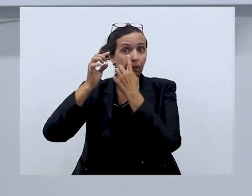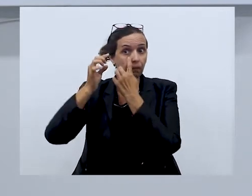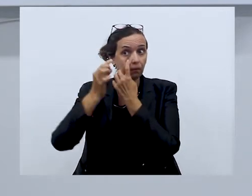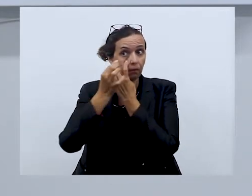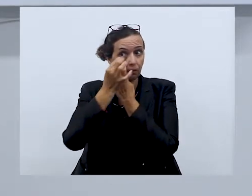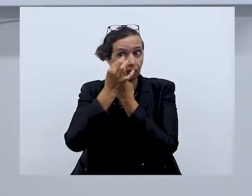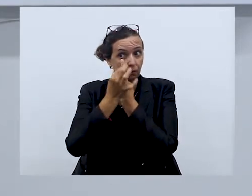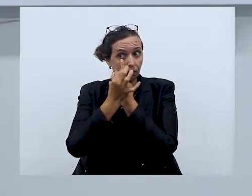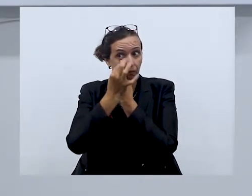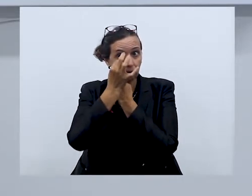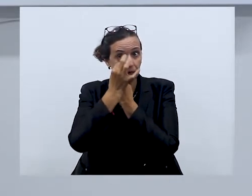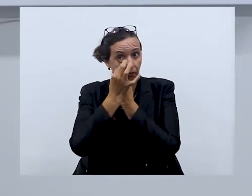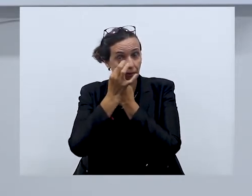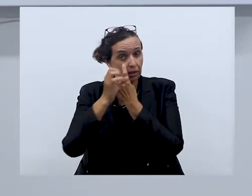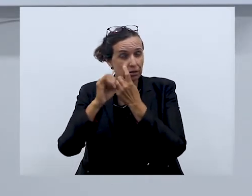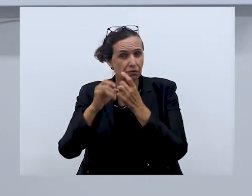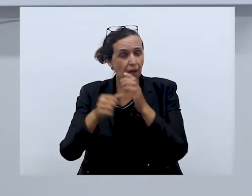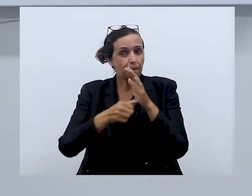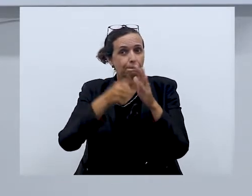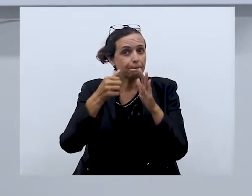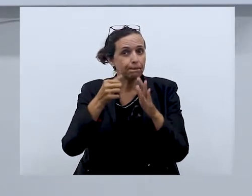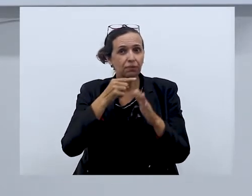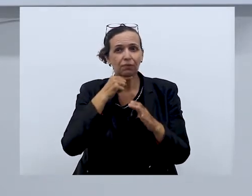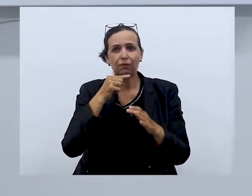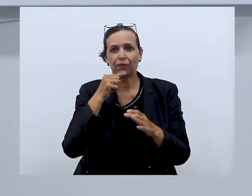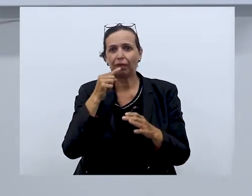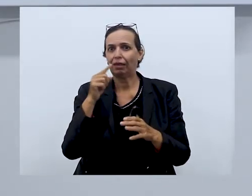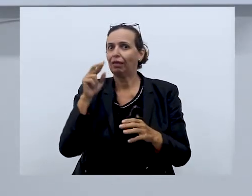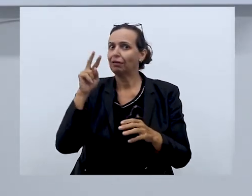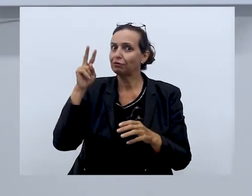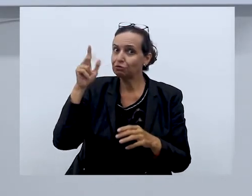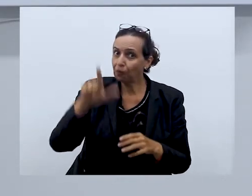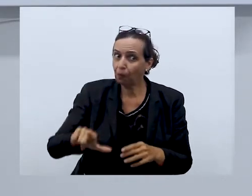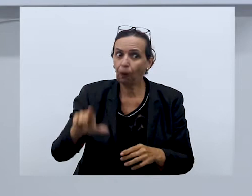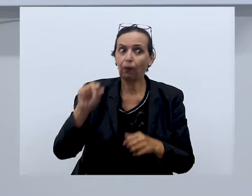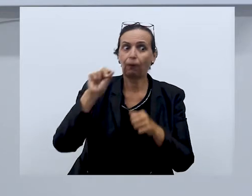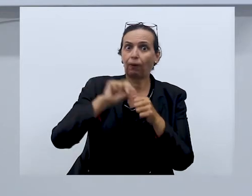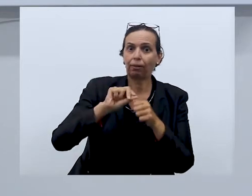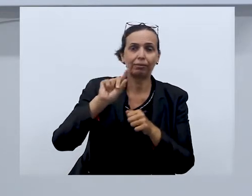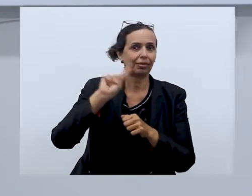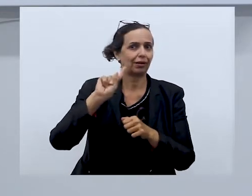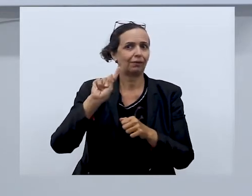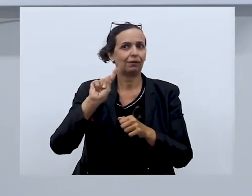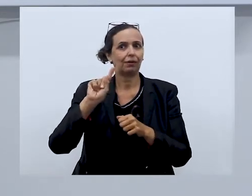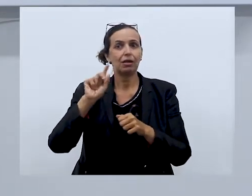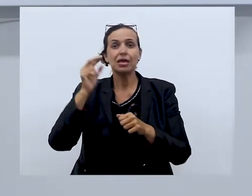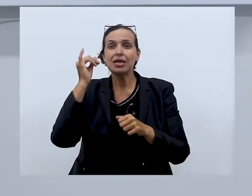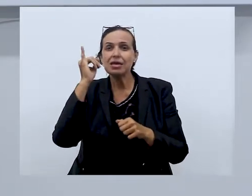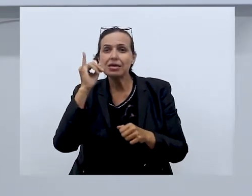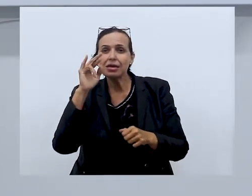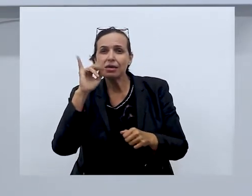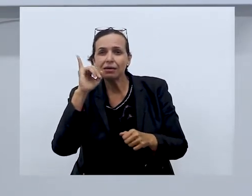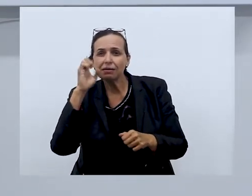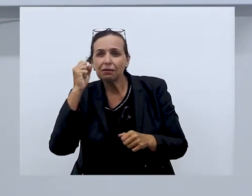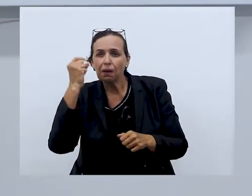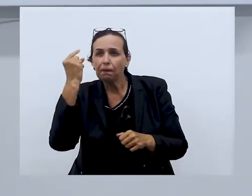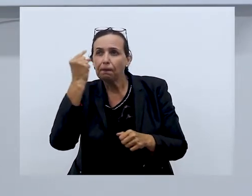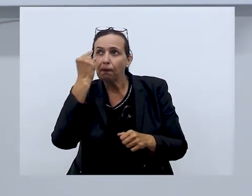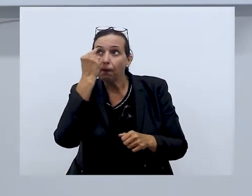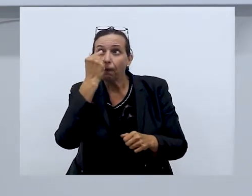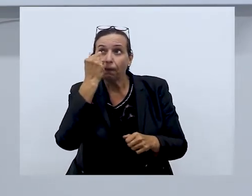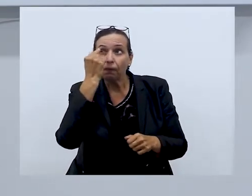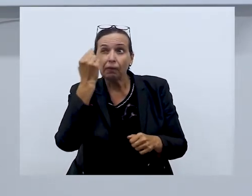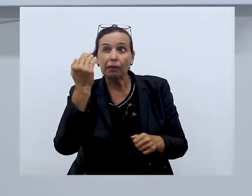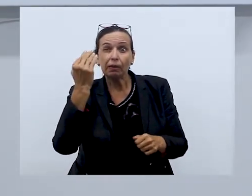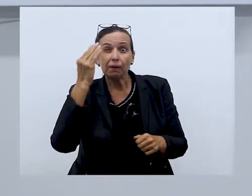pela pálpebra inferior. Caso você não consiga pela primeira tentativa, não tente novamente. É importante não mexer na íris do